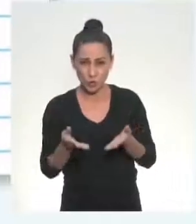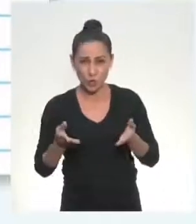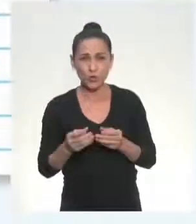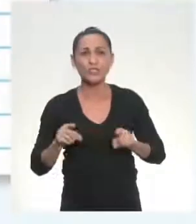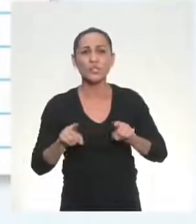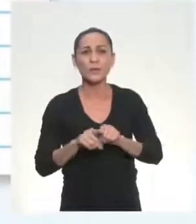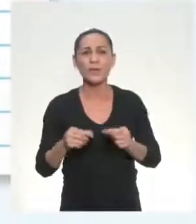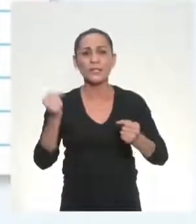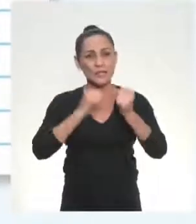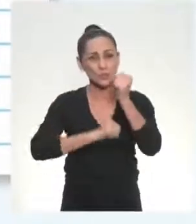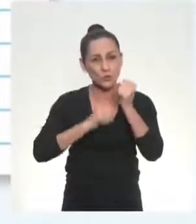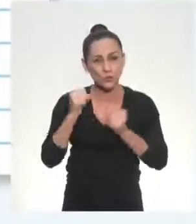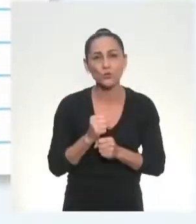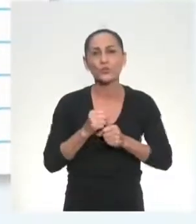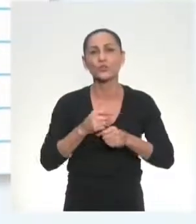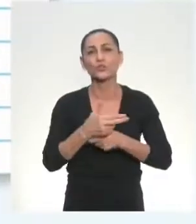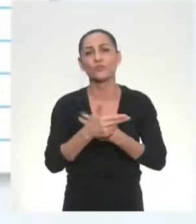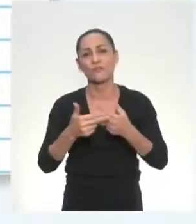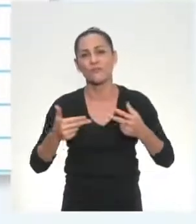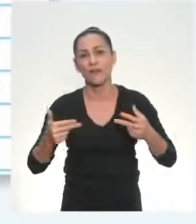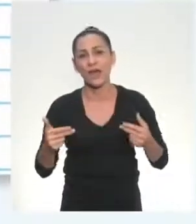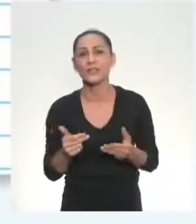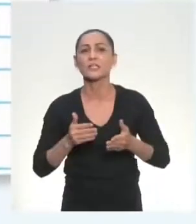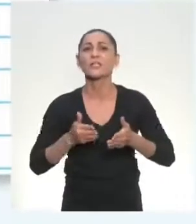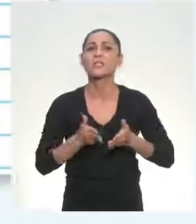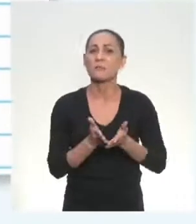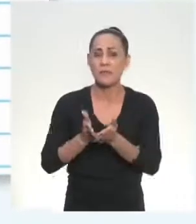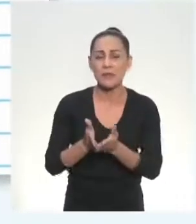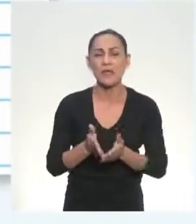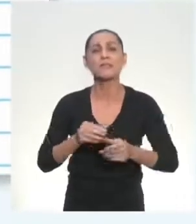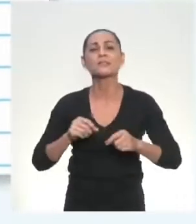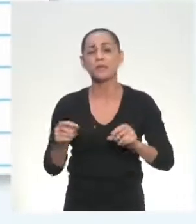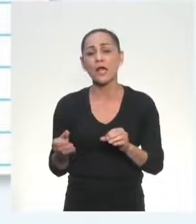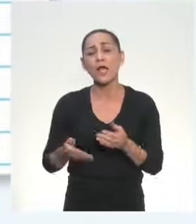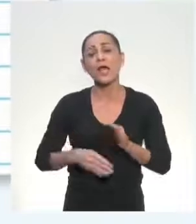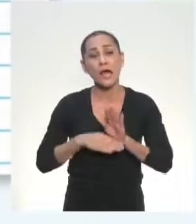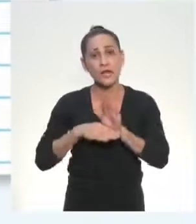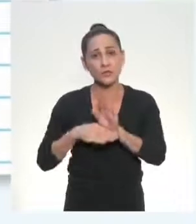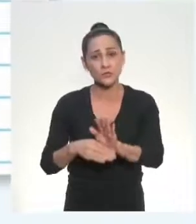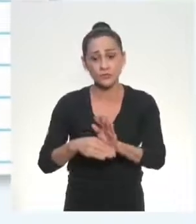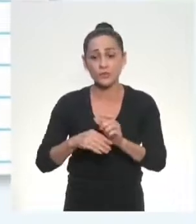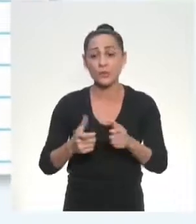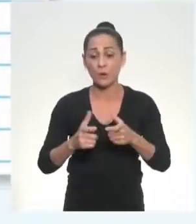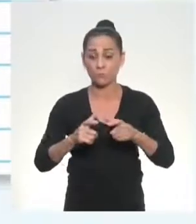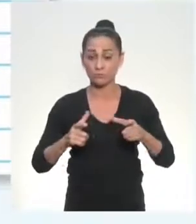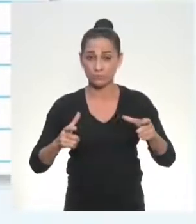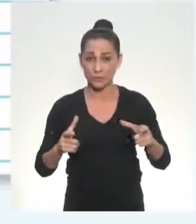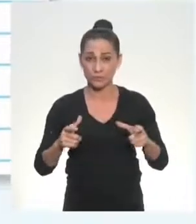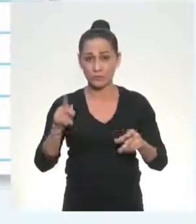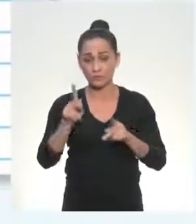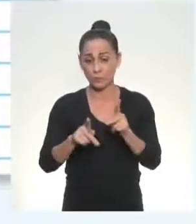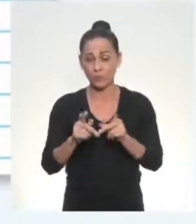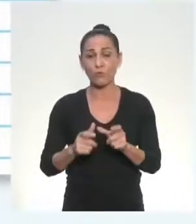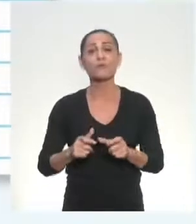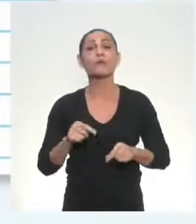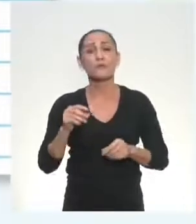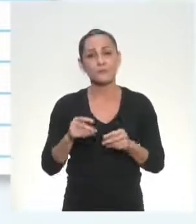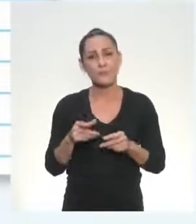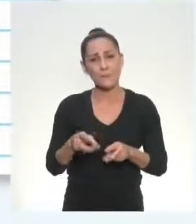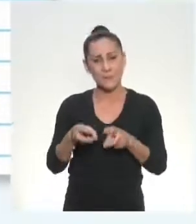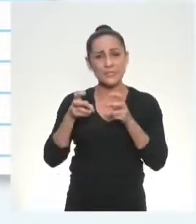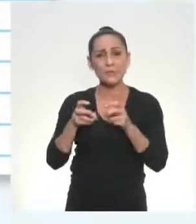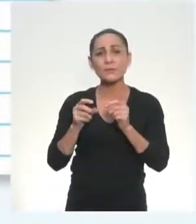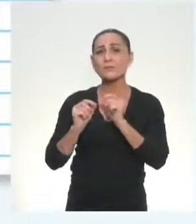da industrialização, tais como serviços de logística, contribuem para o aumento do número de habitantes das cidades. Foram identificados